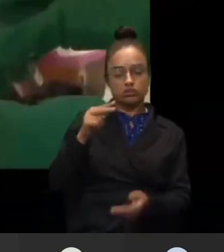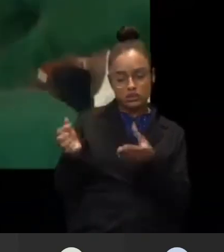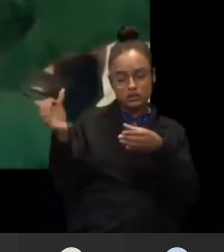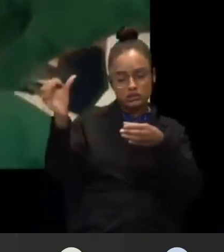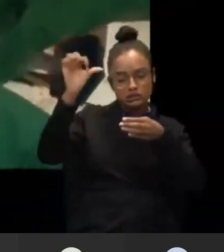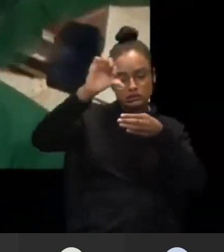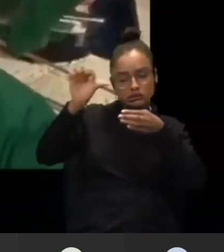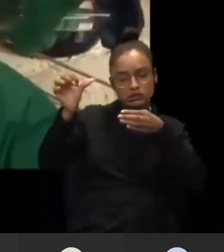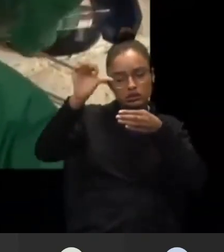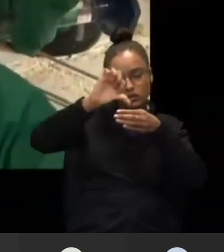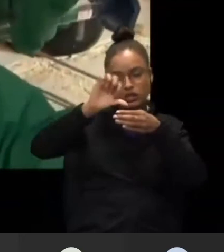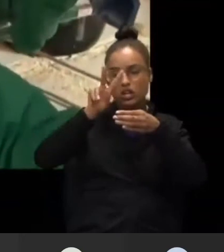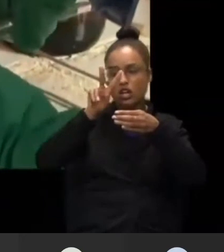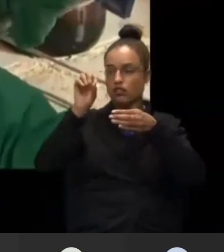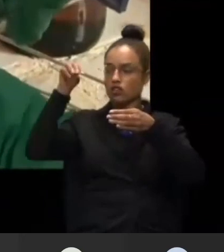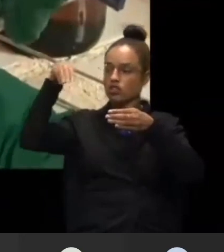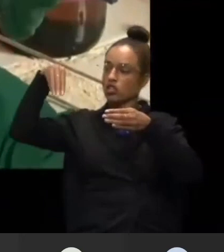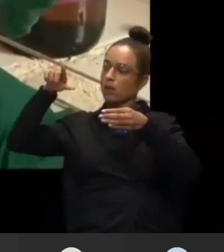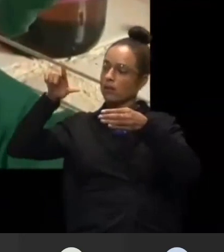20 ml de metanol.